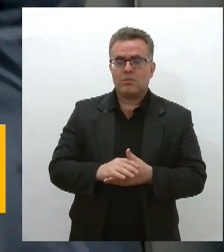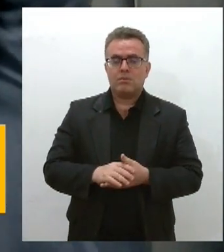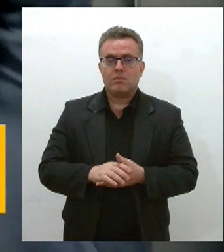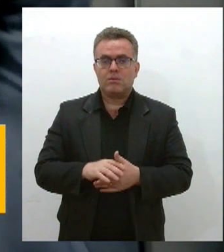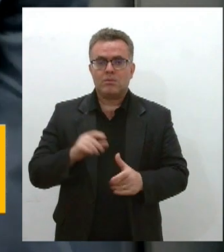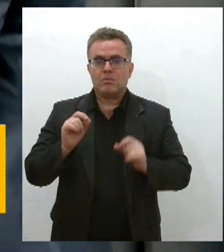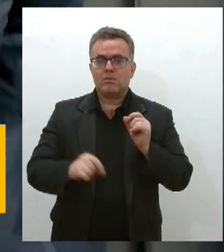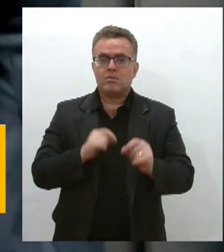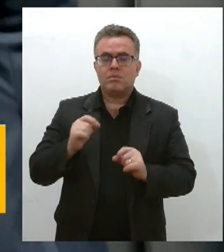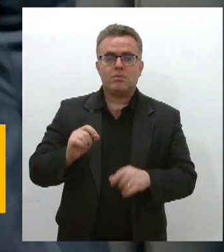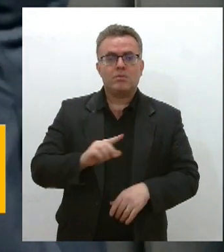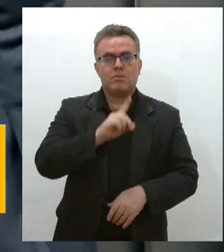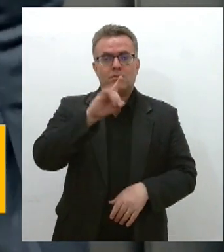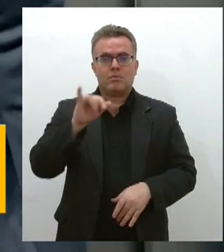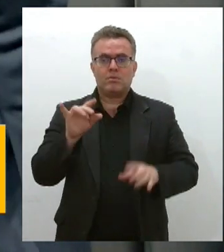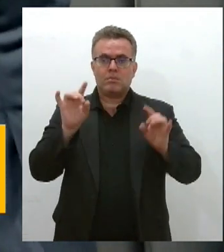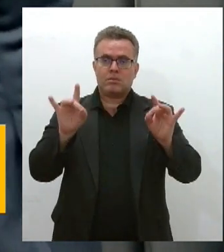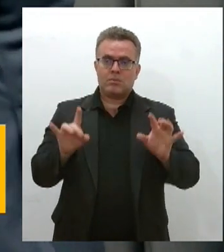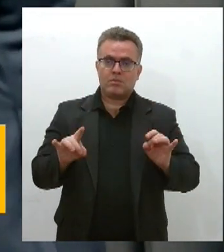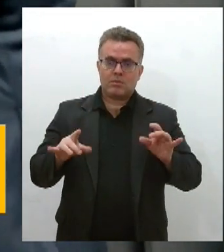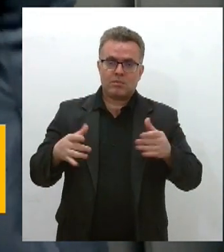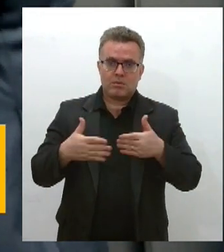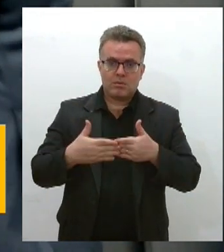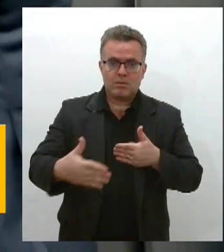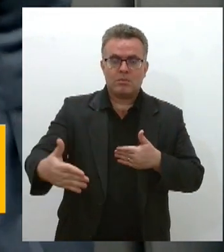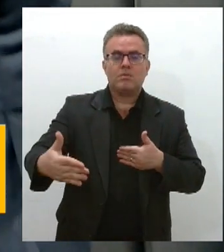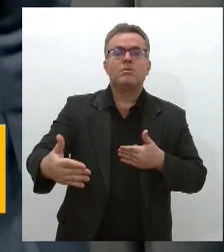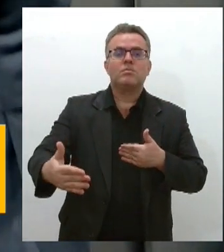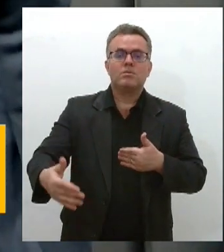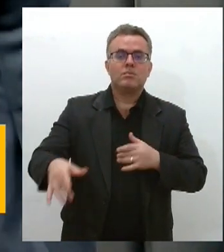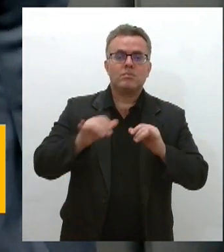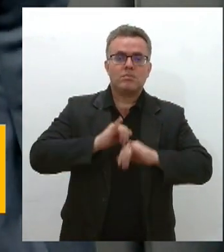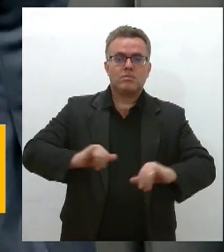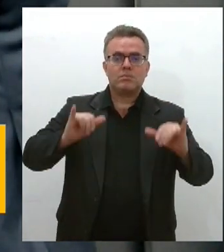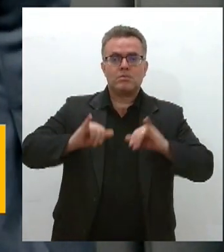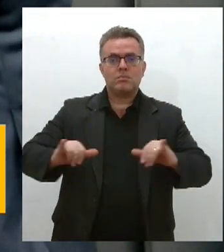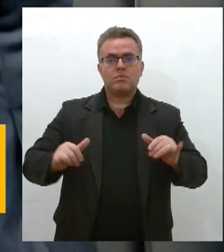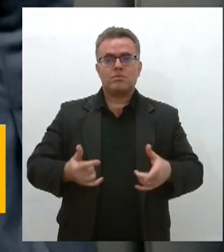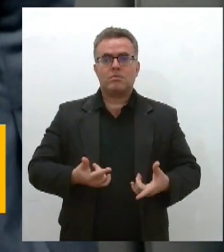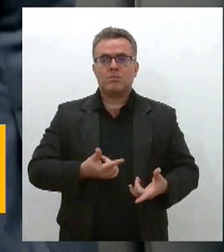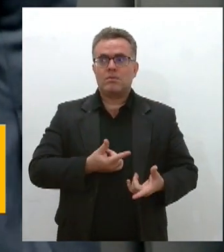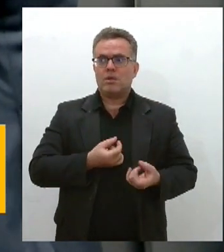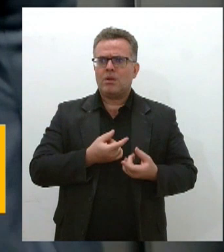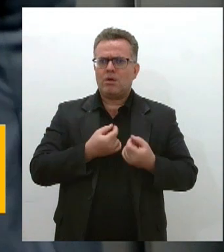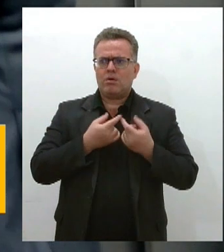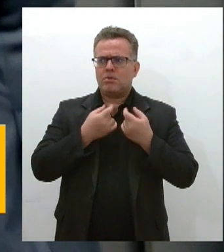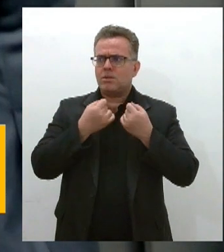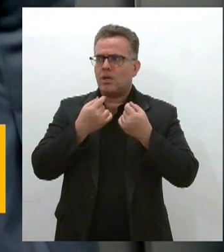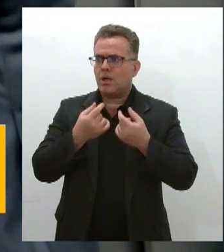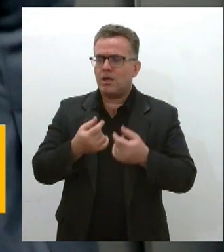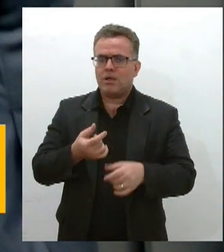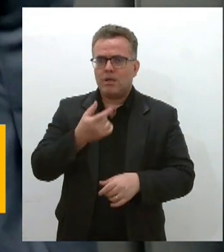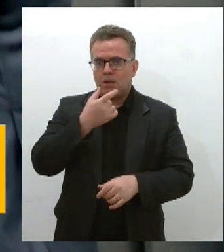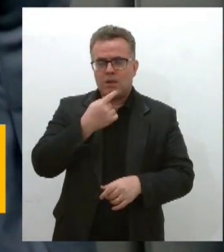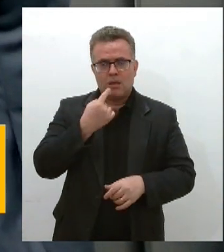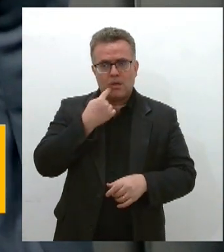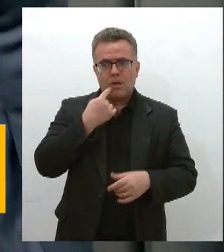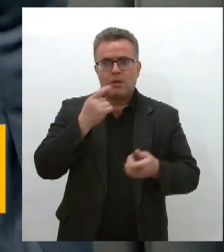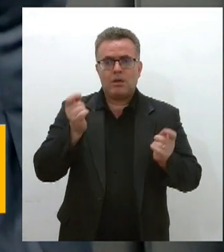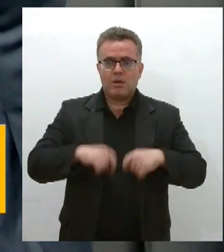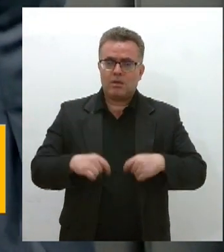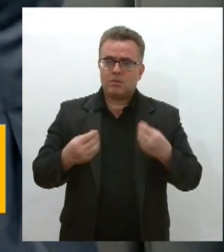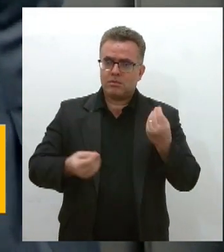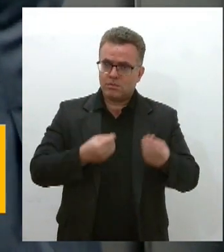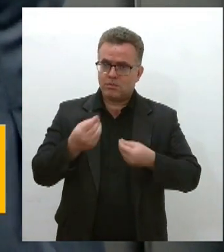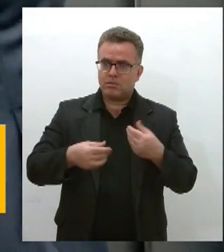dia já para iniciar essa campanha do câncer de boca, mas também um dia para homenagear vocês, profissionais da nossa saúde